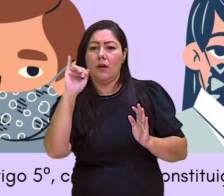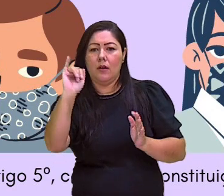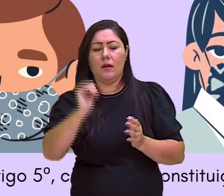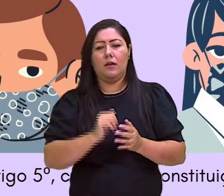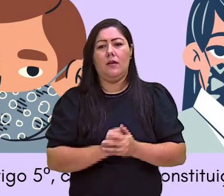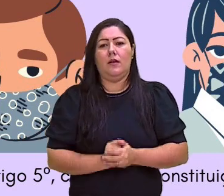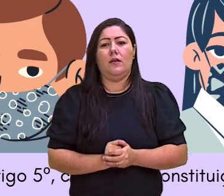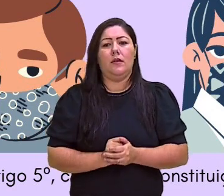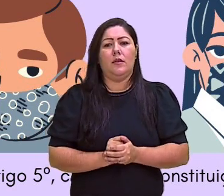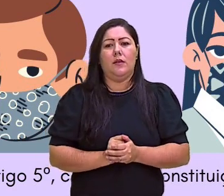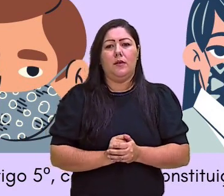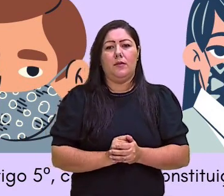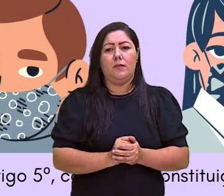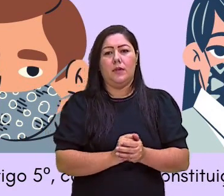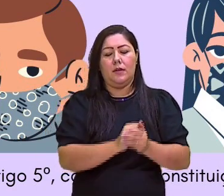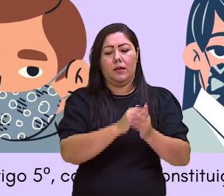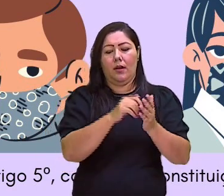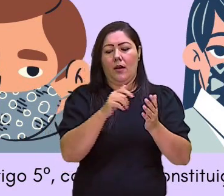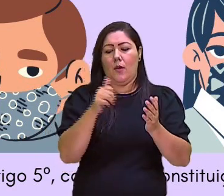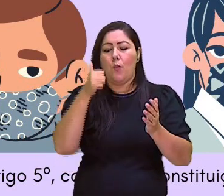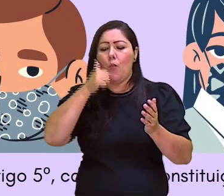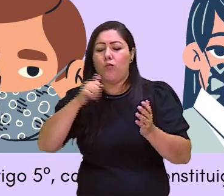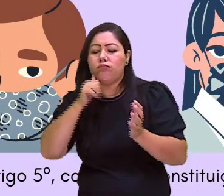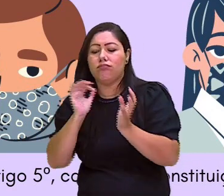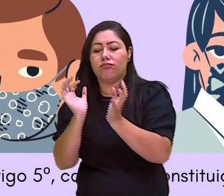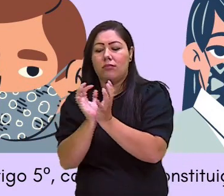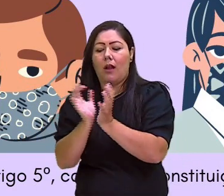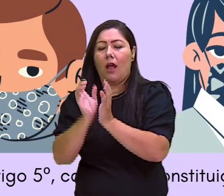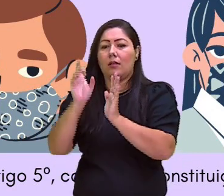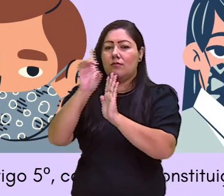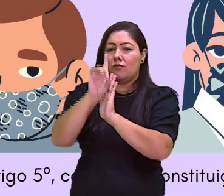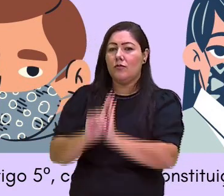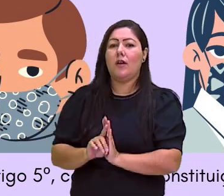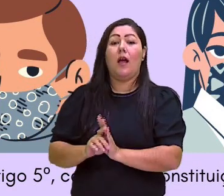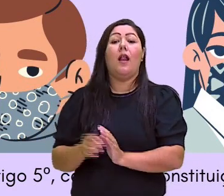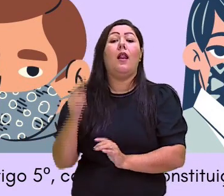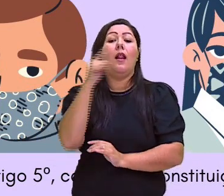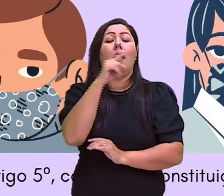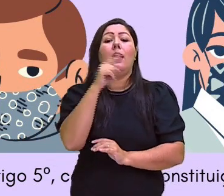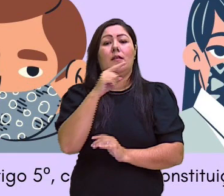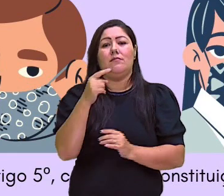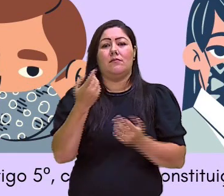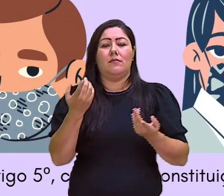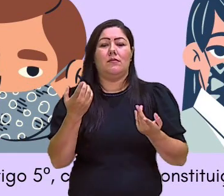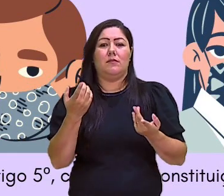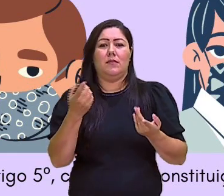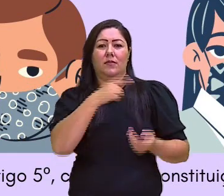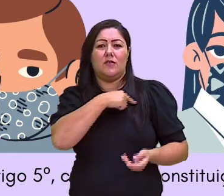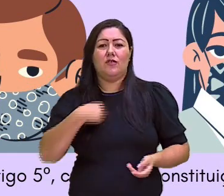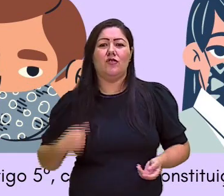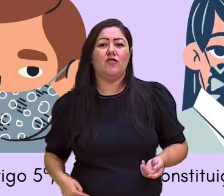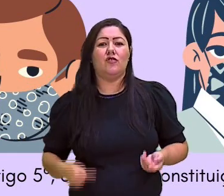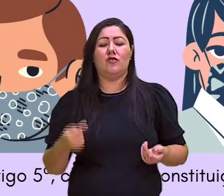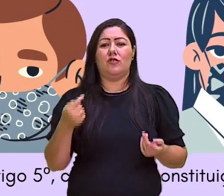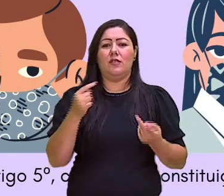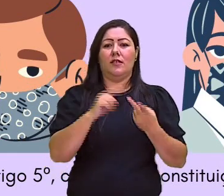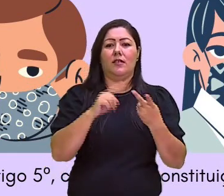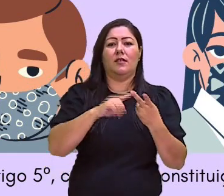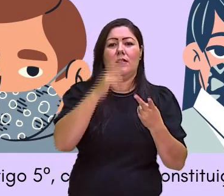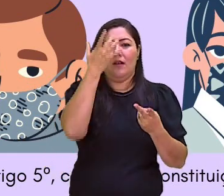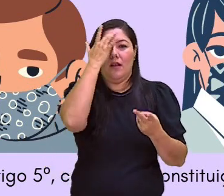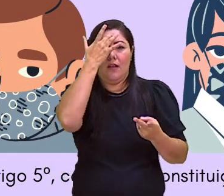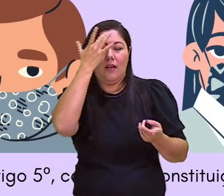mulheres, como as mulheres viviam na China e Índia Antiga, a participação das mulheres nas Olimpíadas clássicas